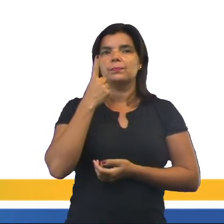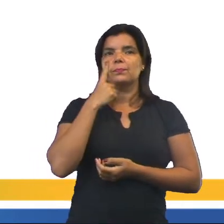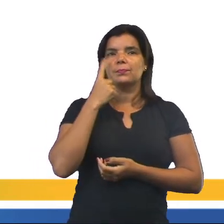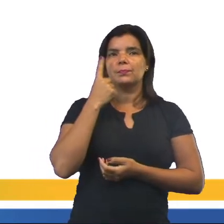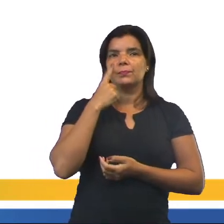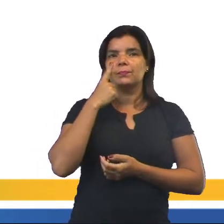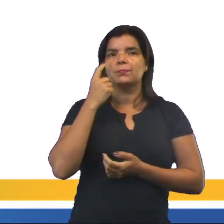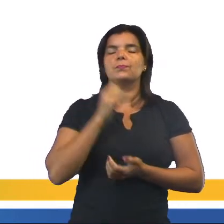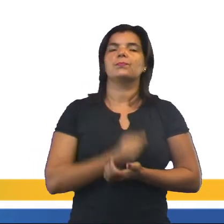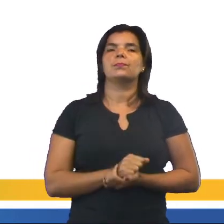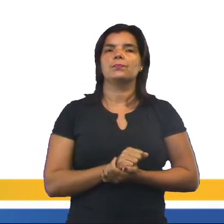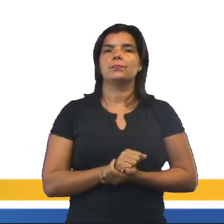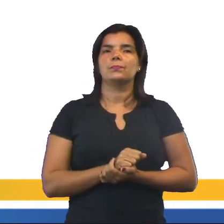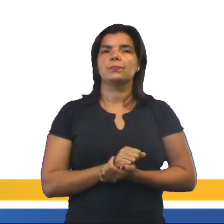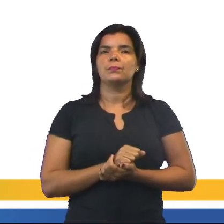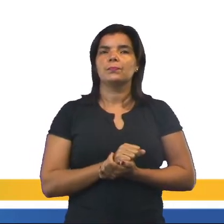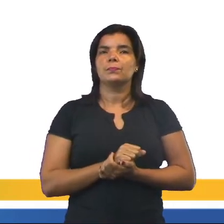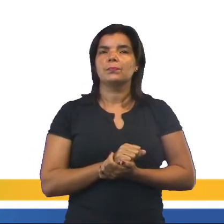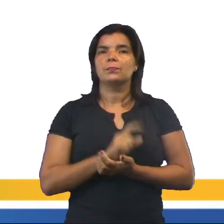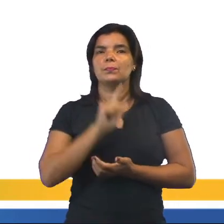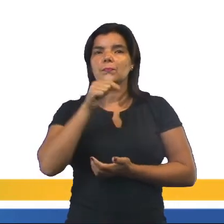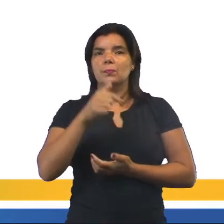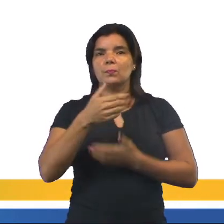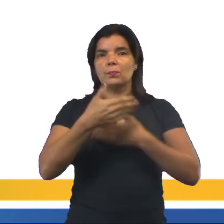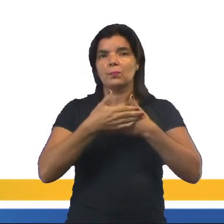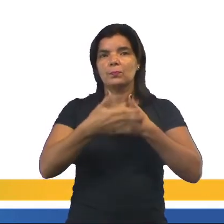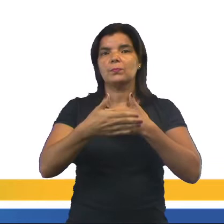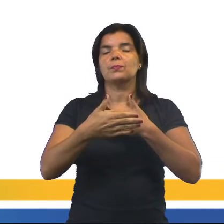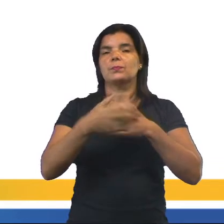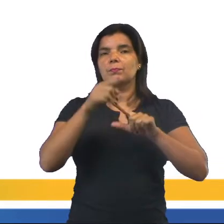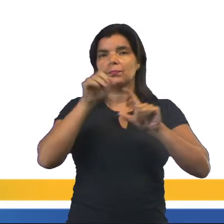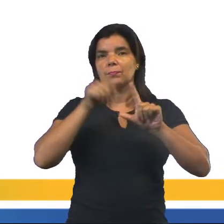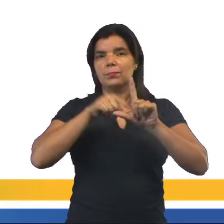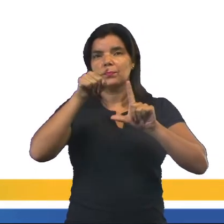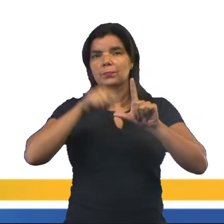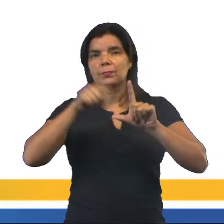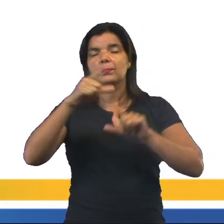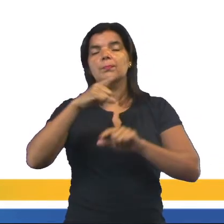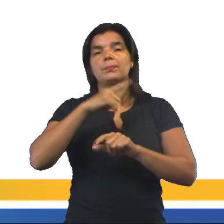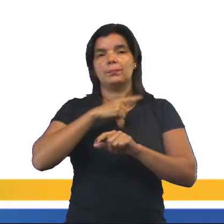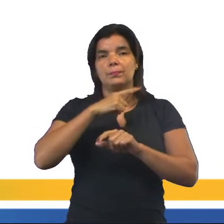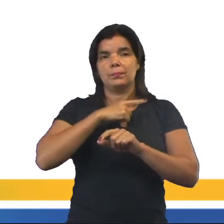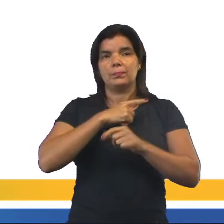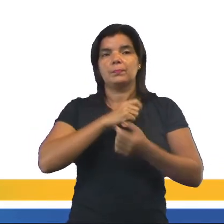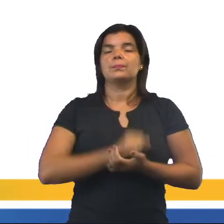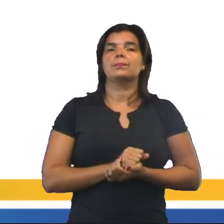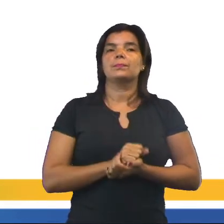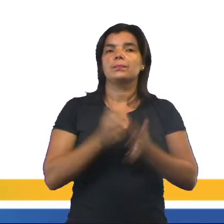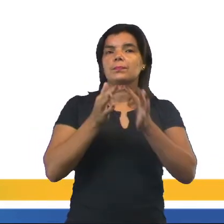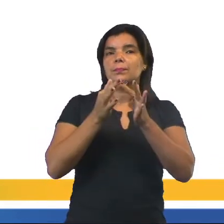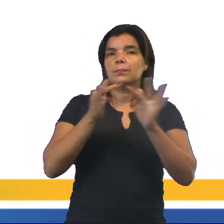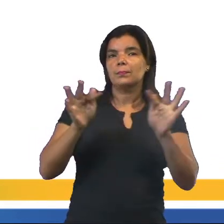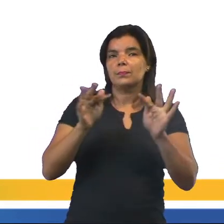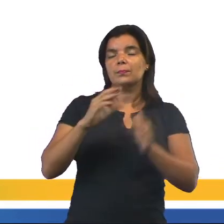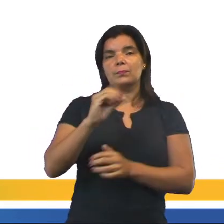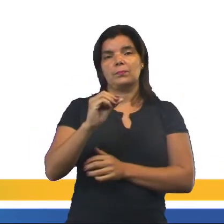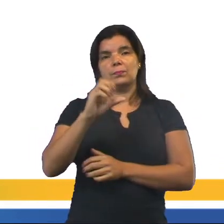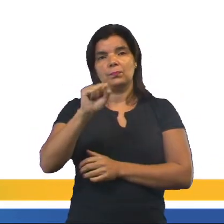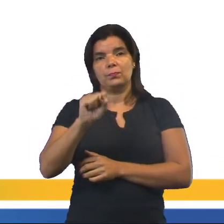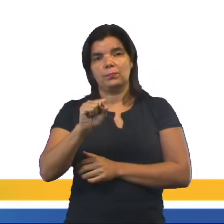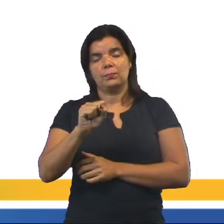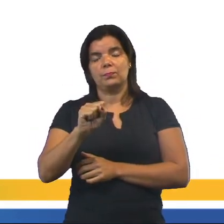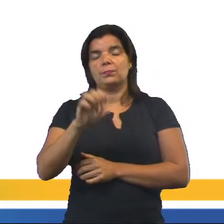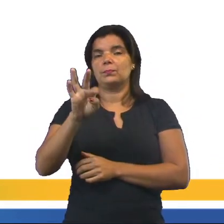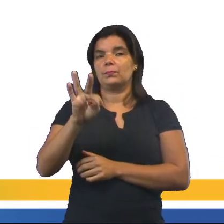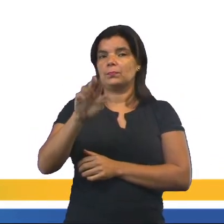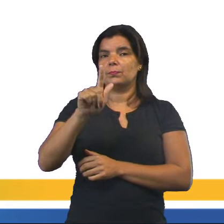Em seguida, veremos que as conclusões obtidas a partir desse gráfico poderão